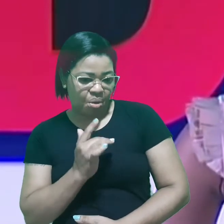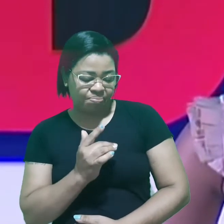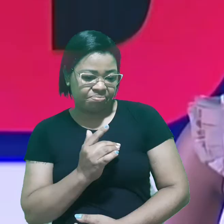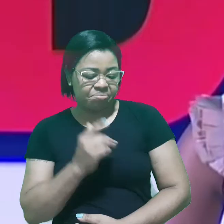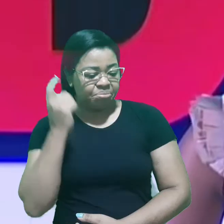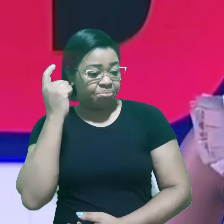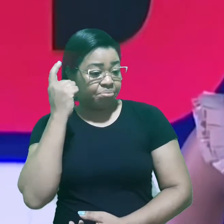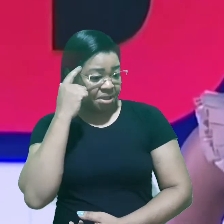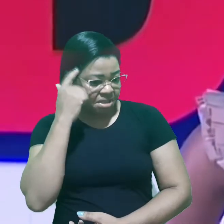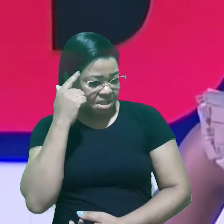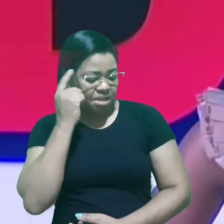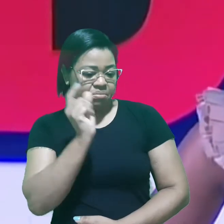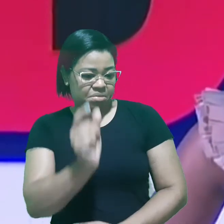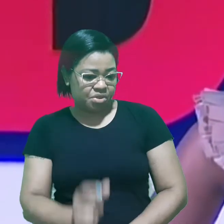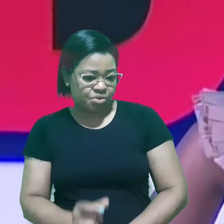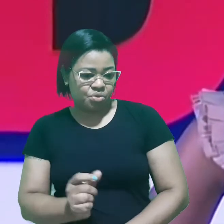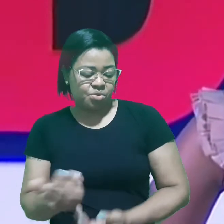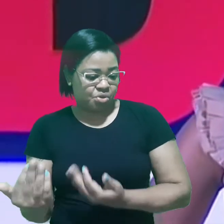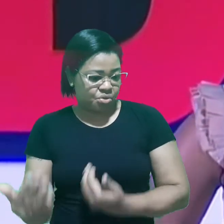Não.